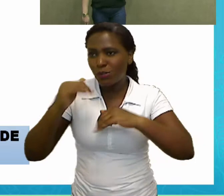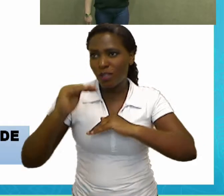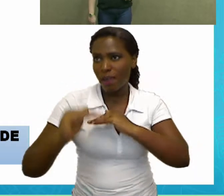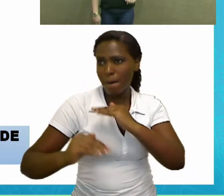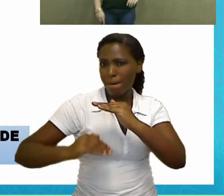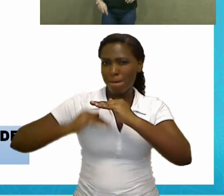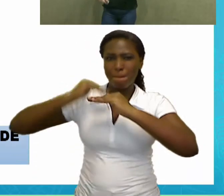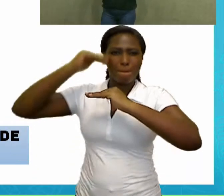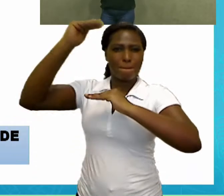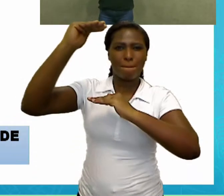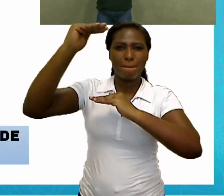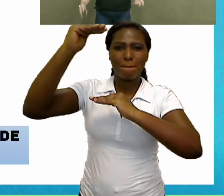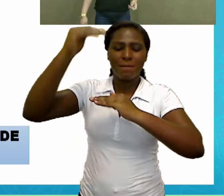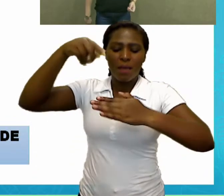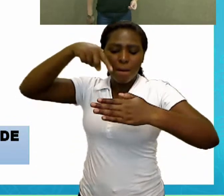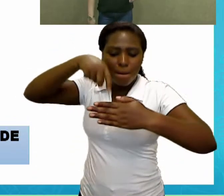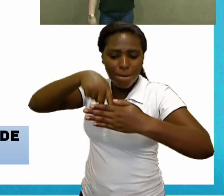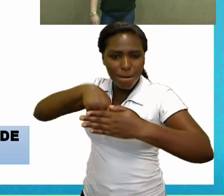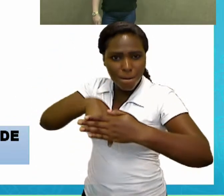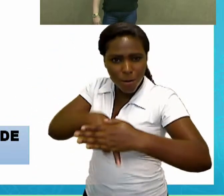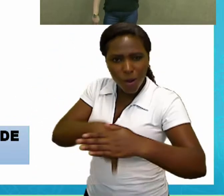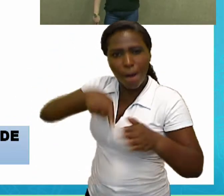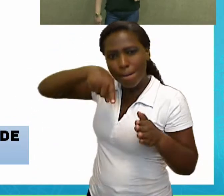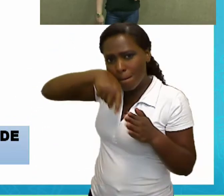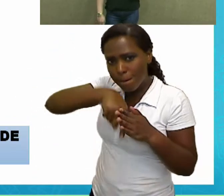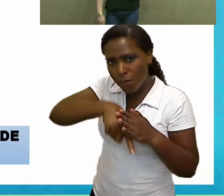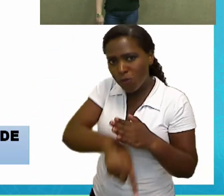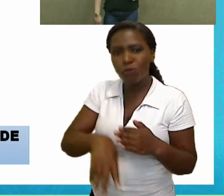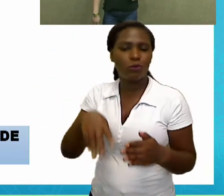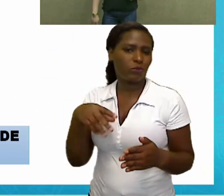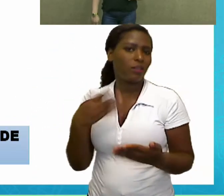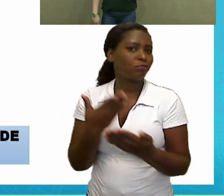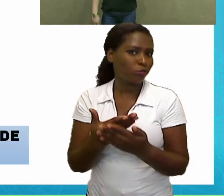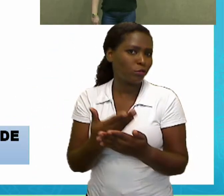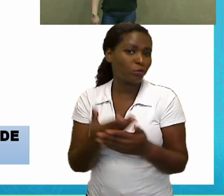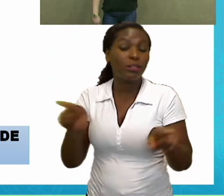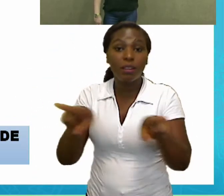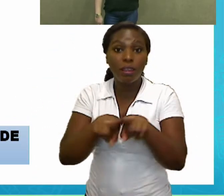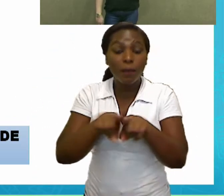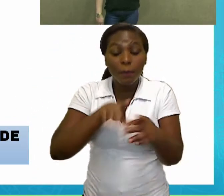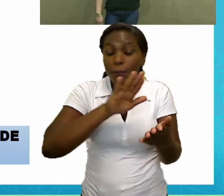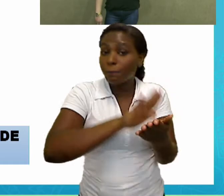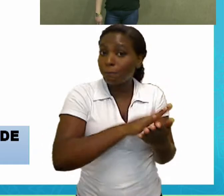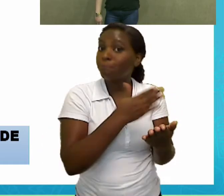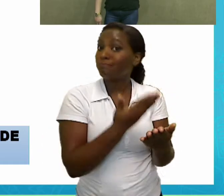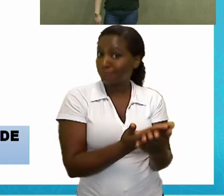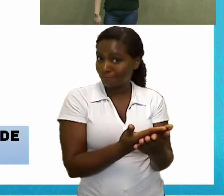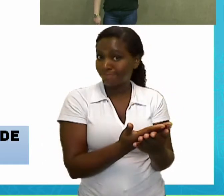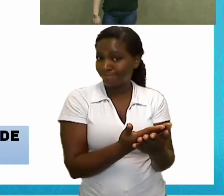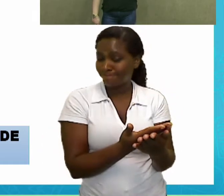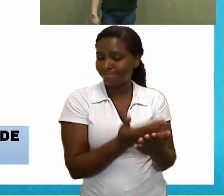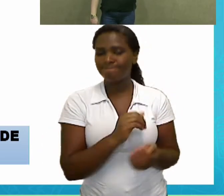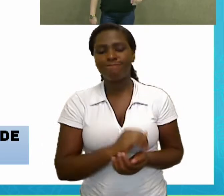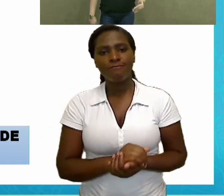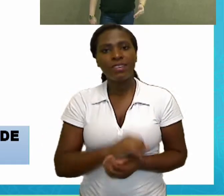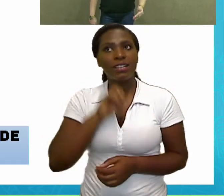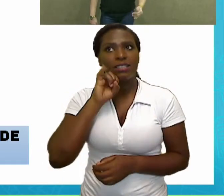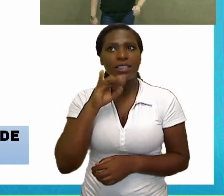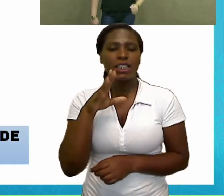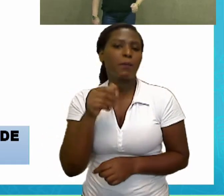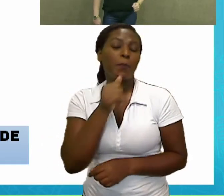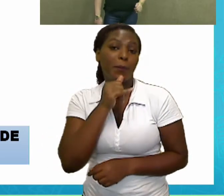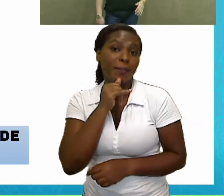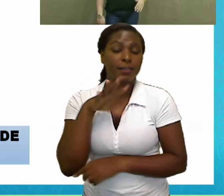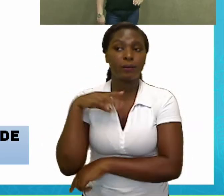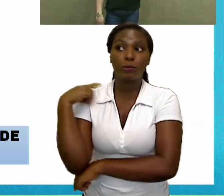lê e é preciso interpretar. Na hora em que desejamos passar uma